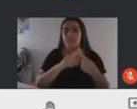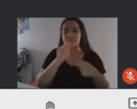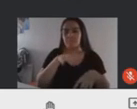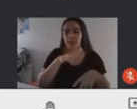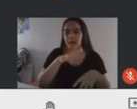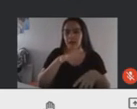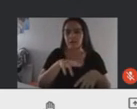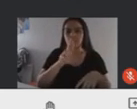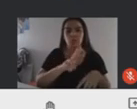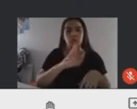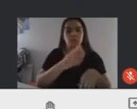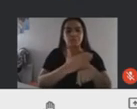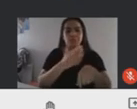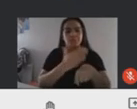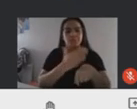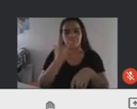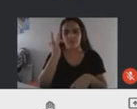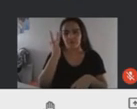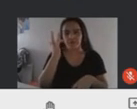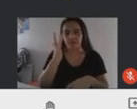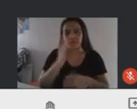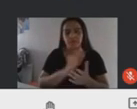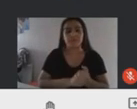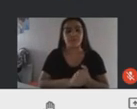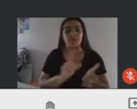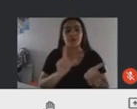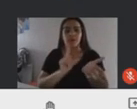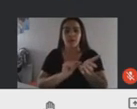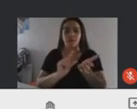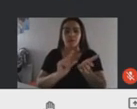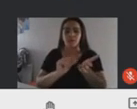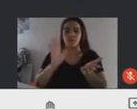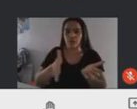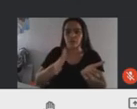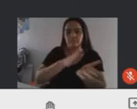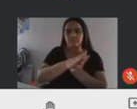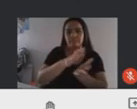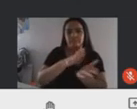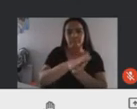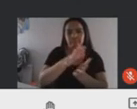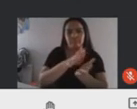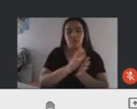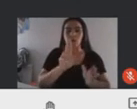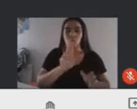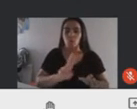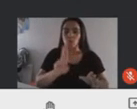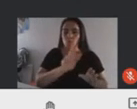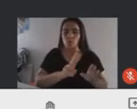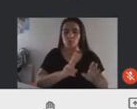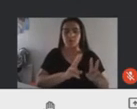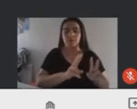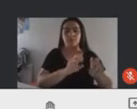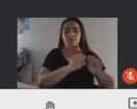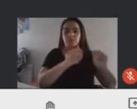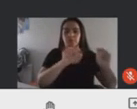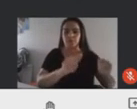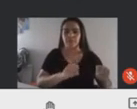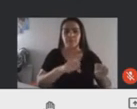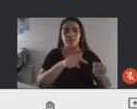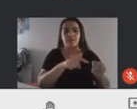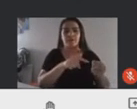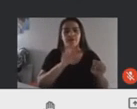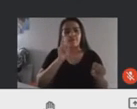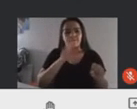que já foram publicados com esse sistema aqui. Aqui vocês veem a lâmpada de infravermelho